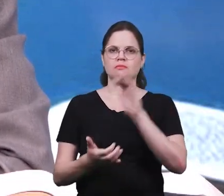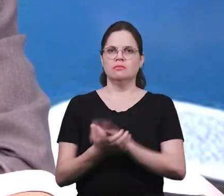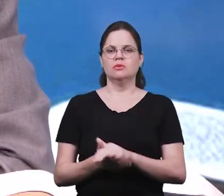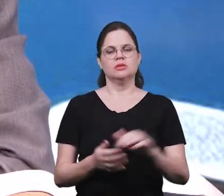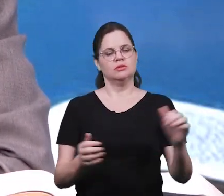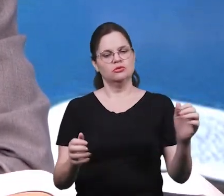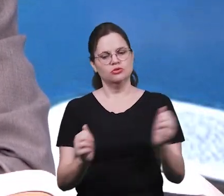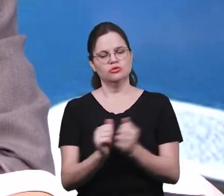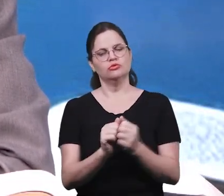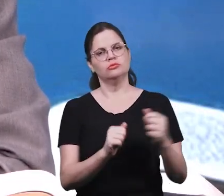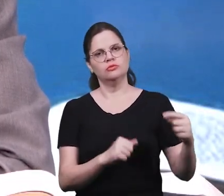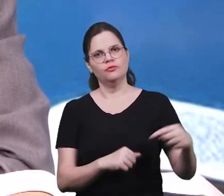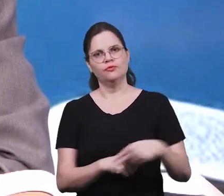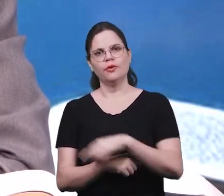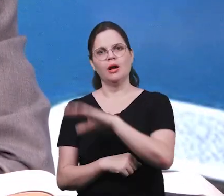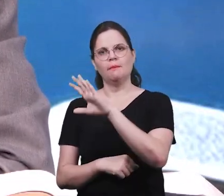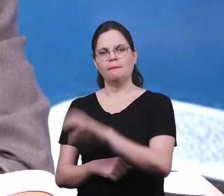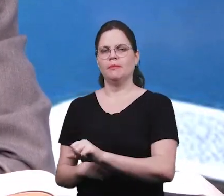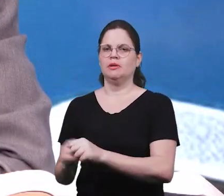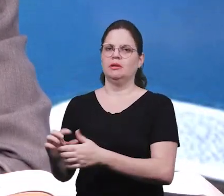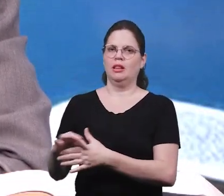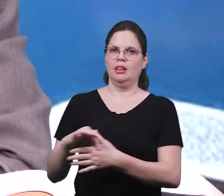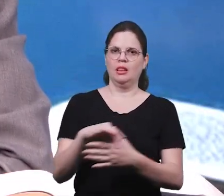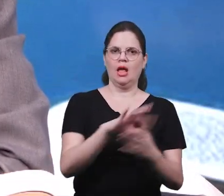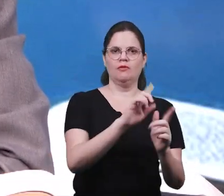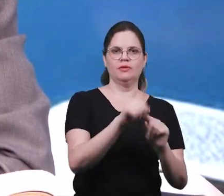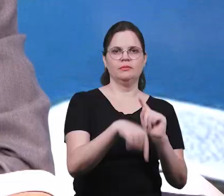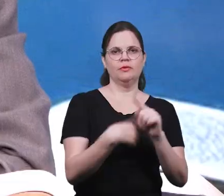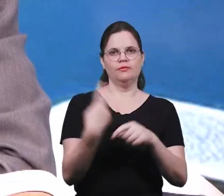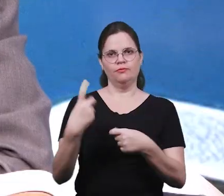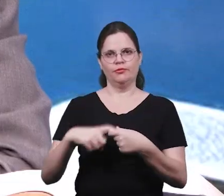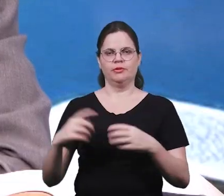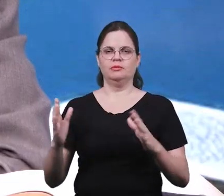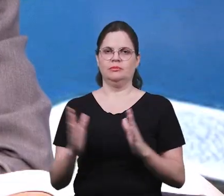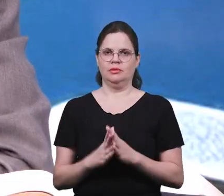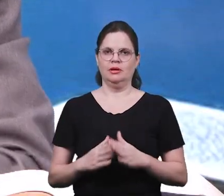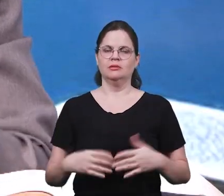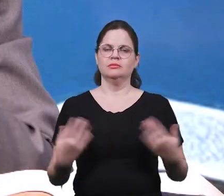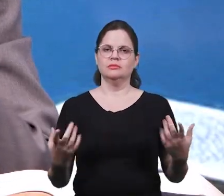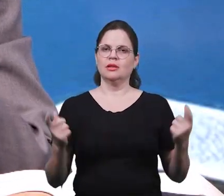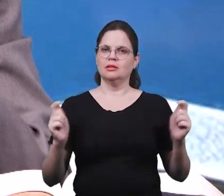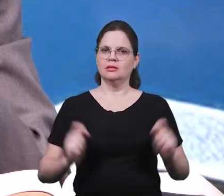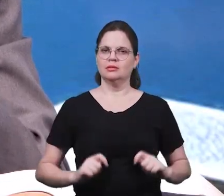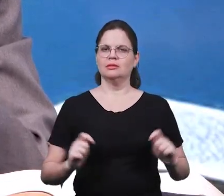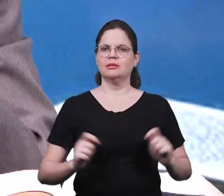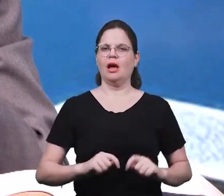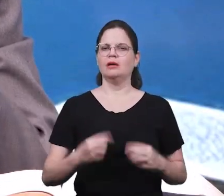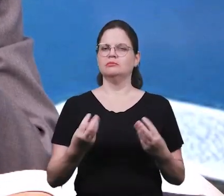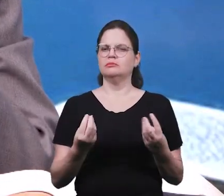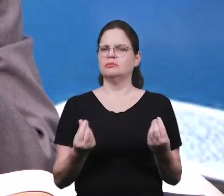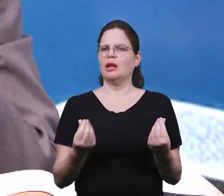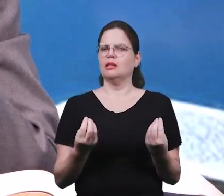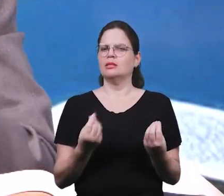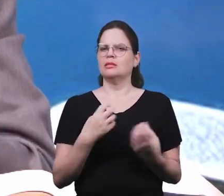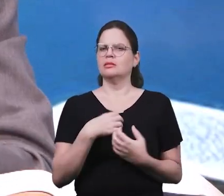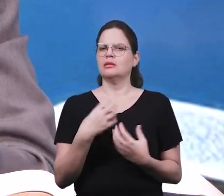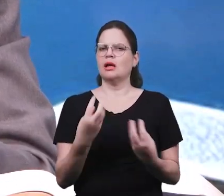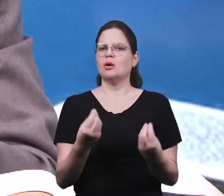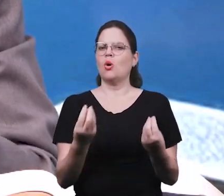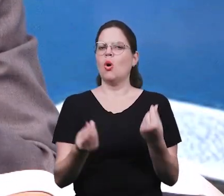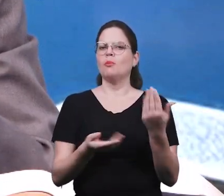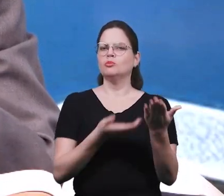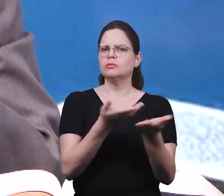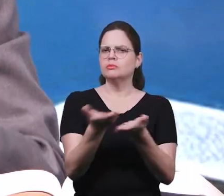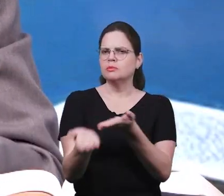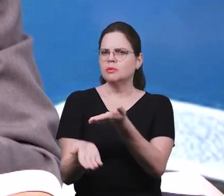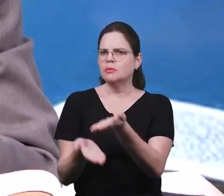bom enfatizar esse aspecto. Como lidar em termos de tato, em termos de polidez,